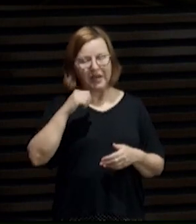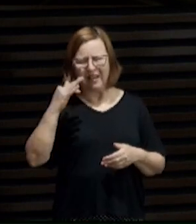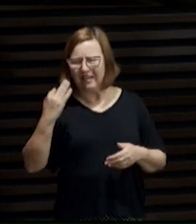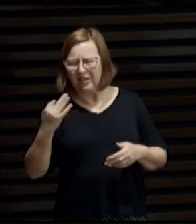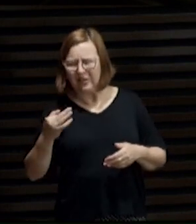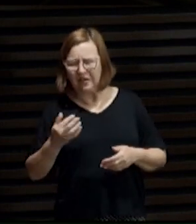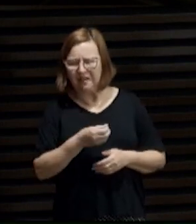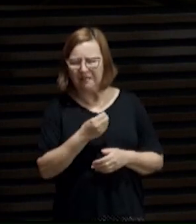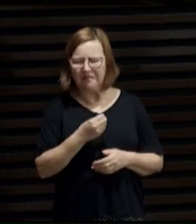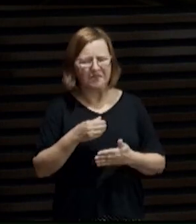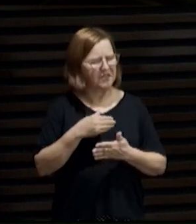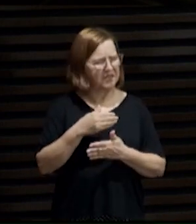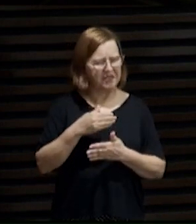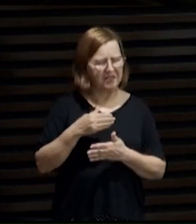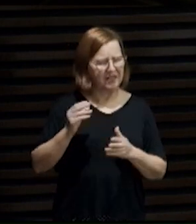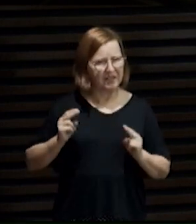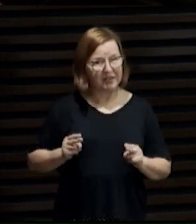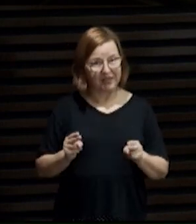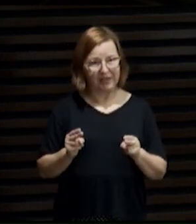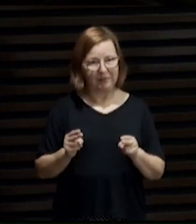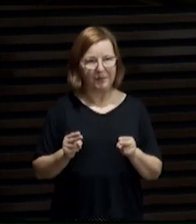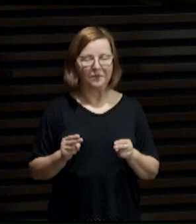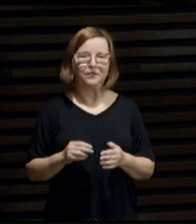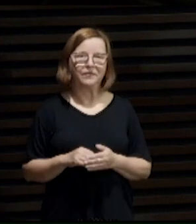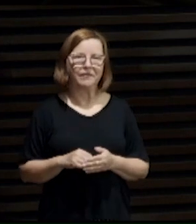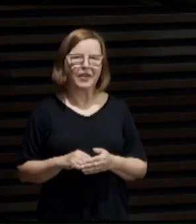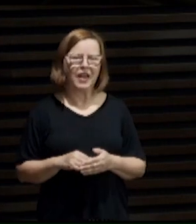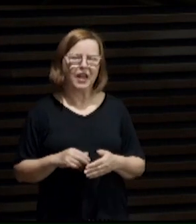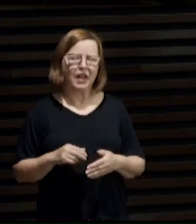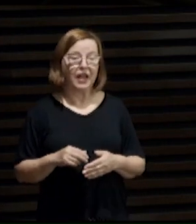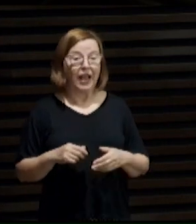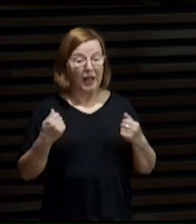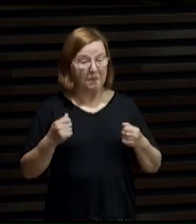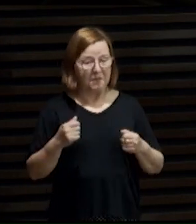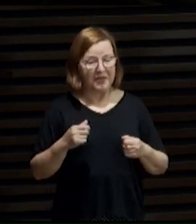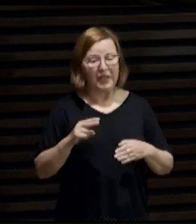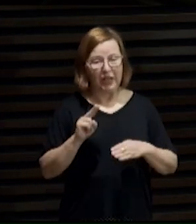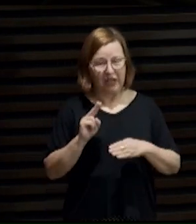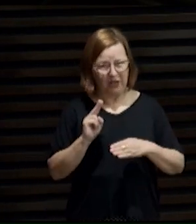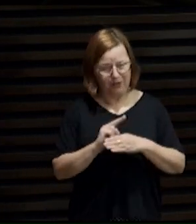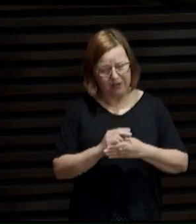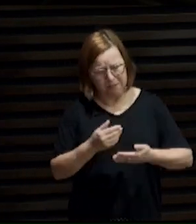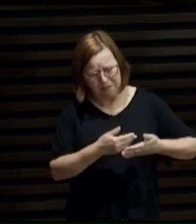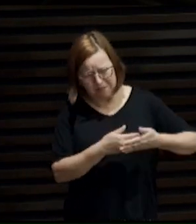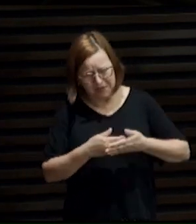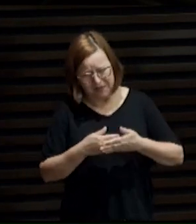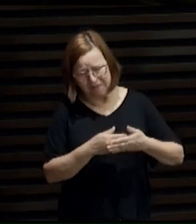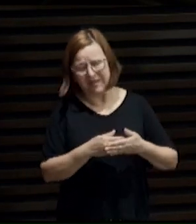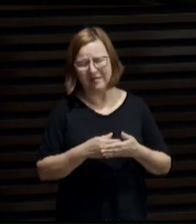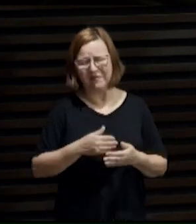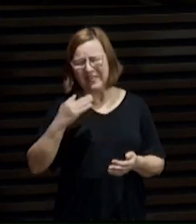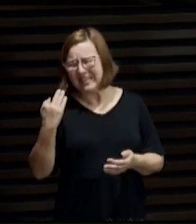É dor depois do parto, porque ela já tem que cuidar de uma criança ainda sentindo algumas dores. É